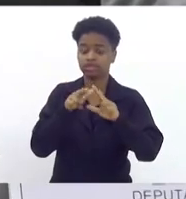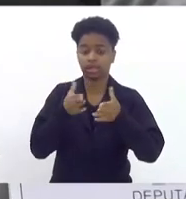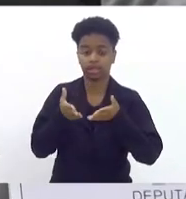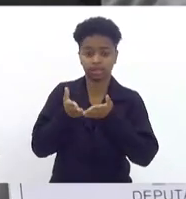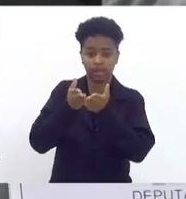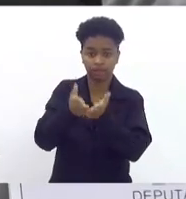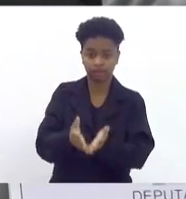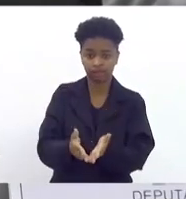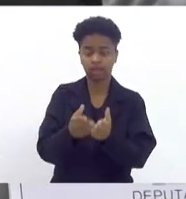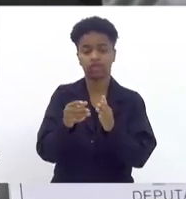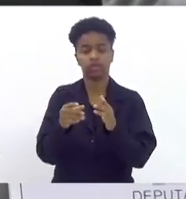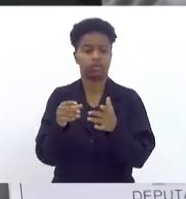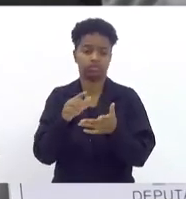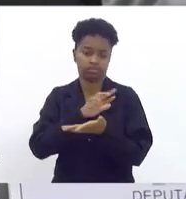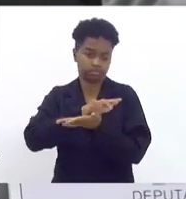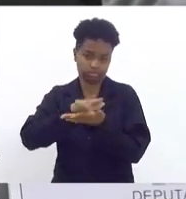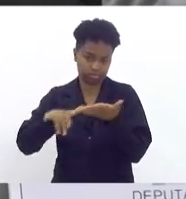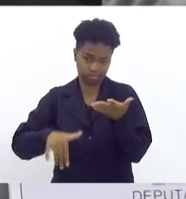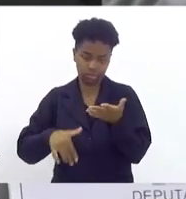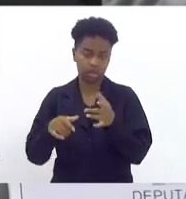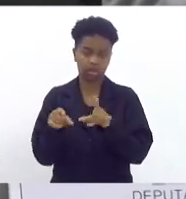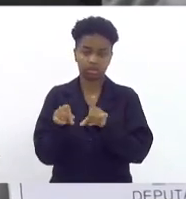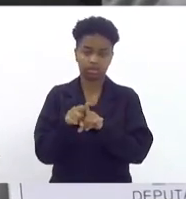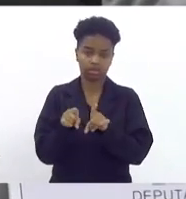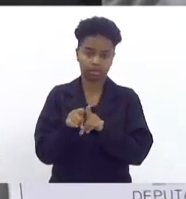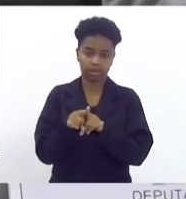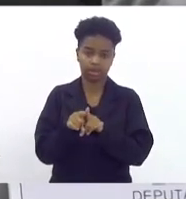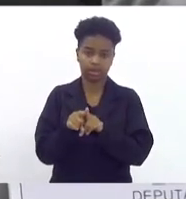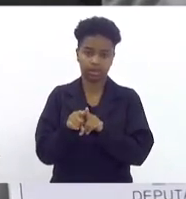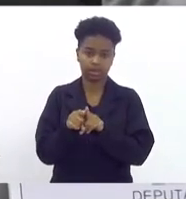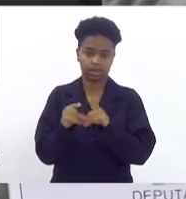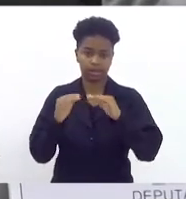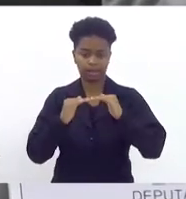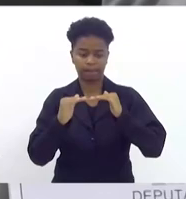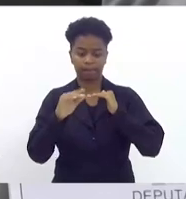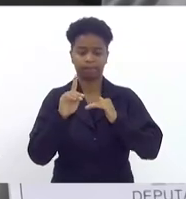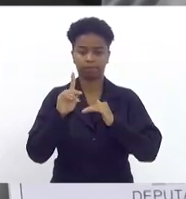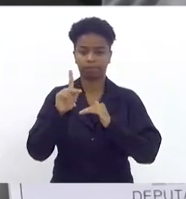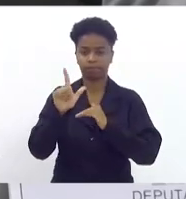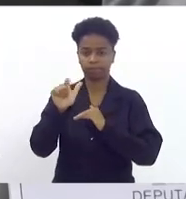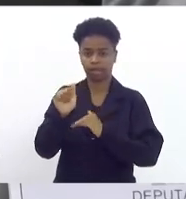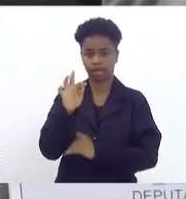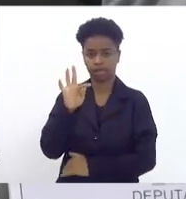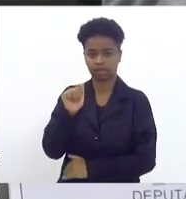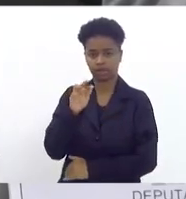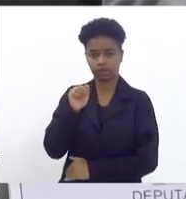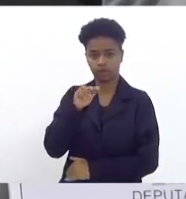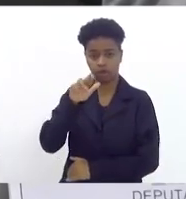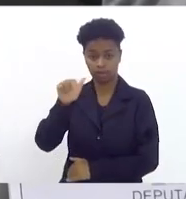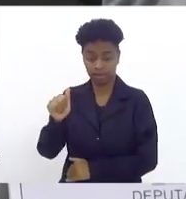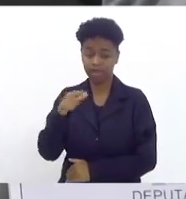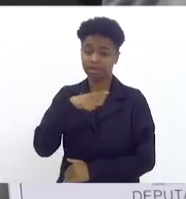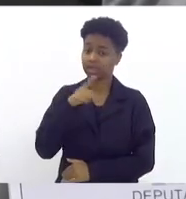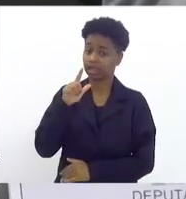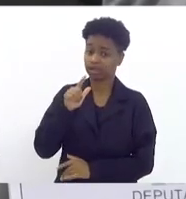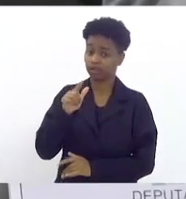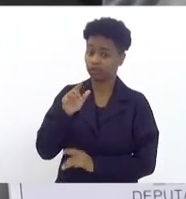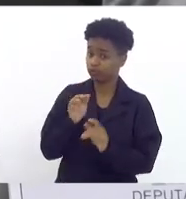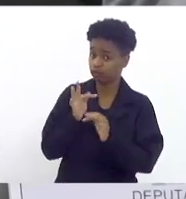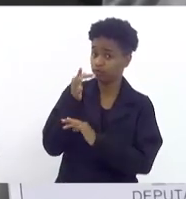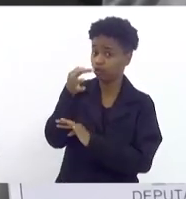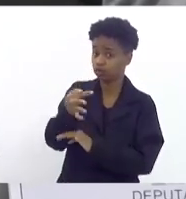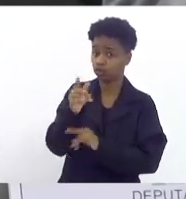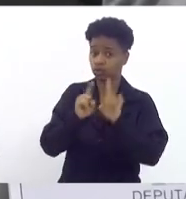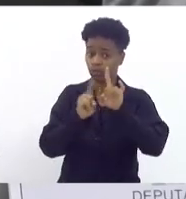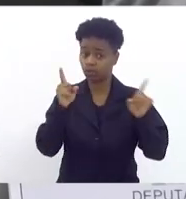navios, embarcações, né, e plataformas, enfim, vários leilões futuros virão e